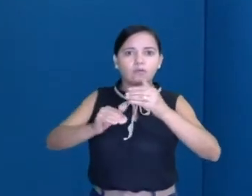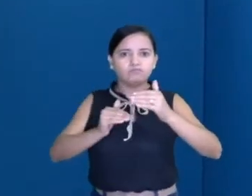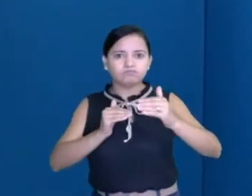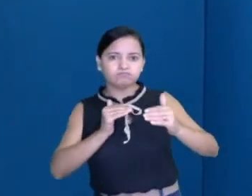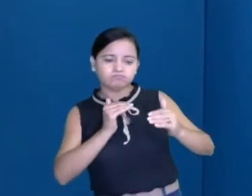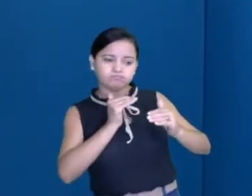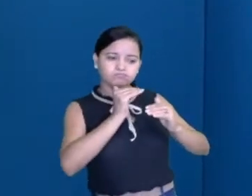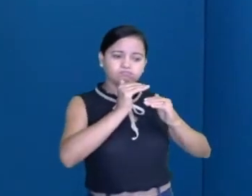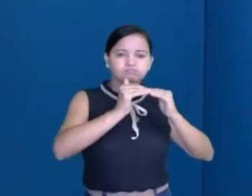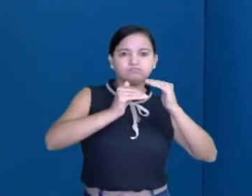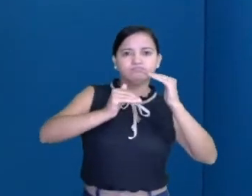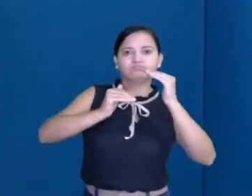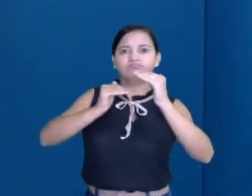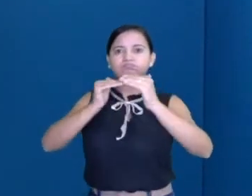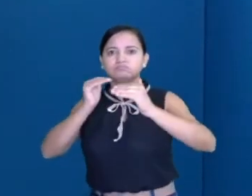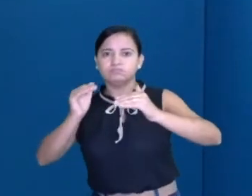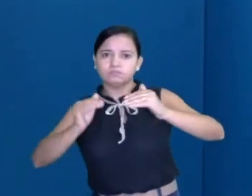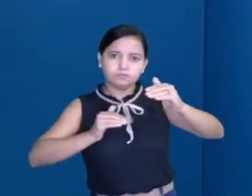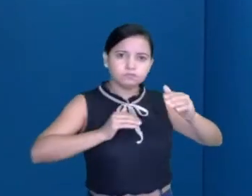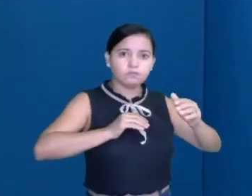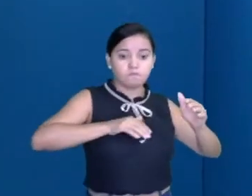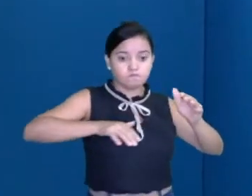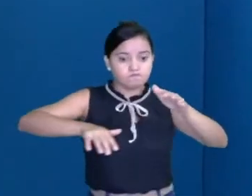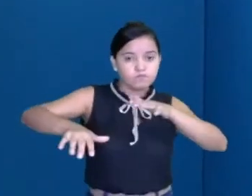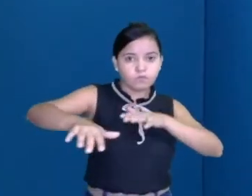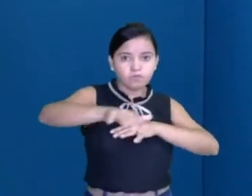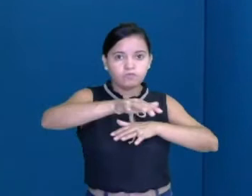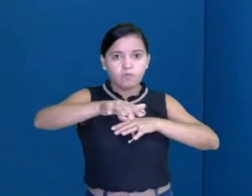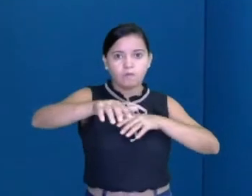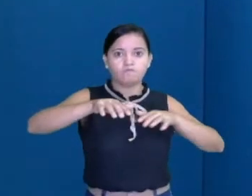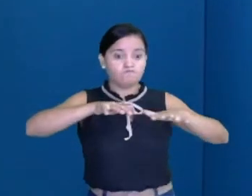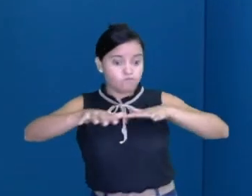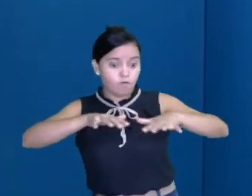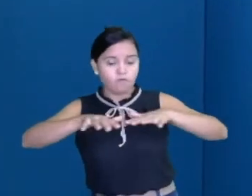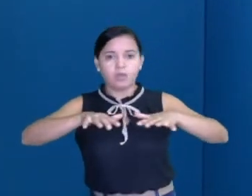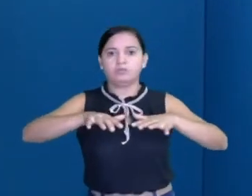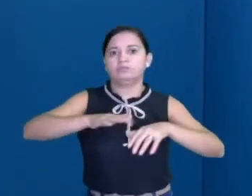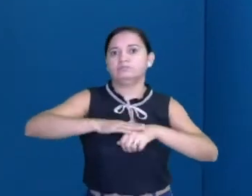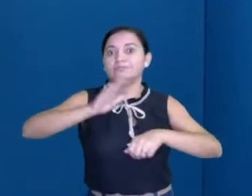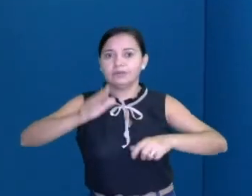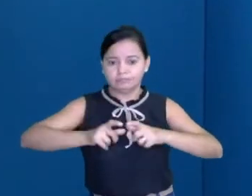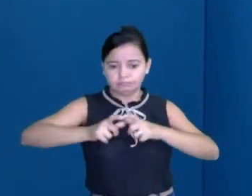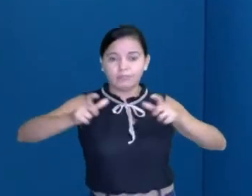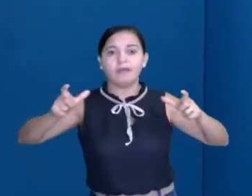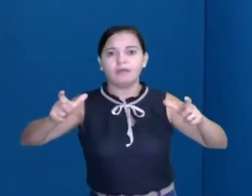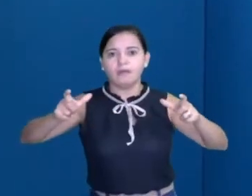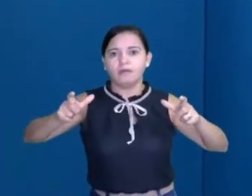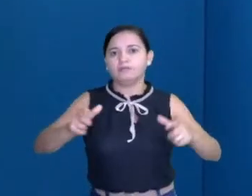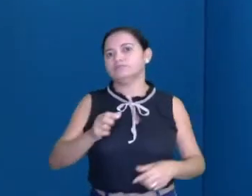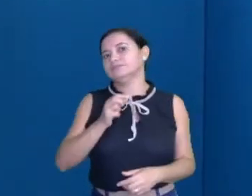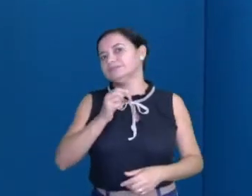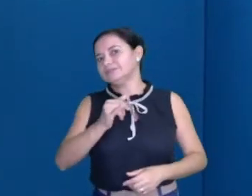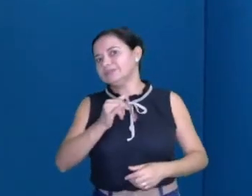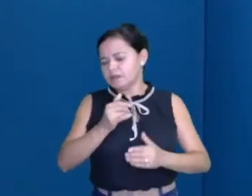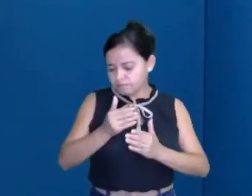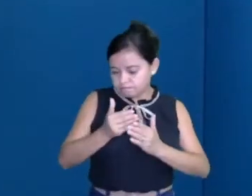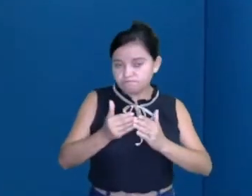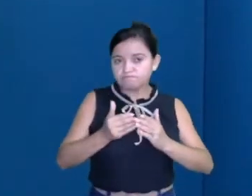camada, porque a sua rotação ficaria maior. E daí, o que ele percebeu? Que depois, quando ele perdesse essa energia, ele voltaria. Mas quando ele